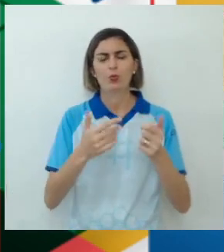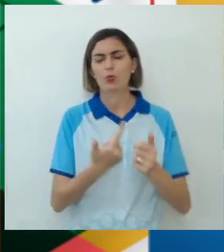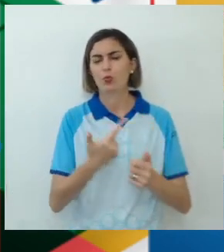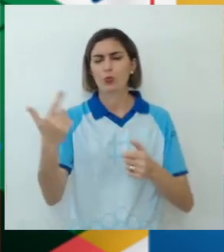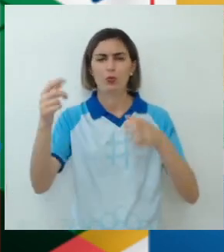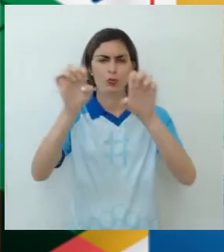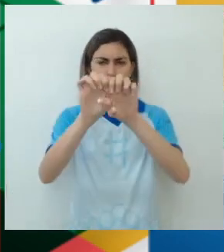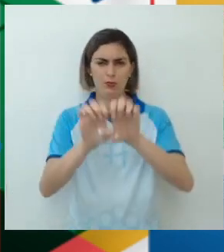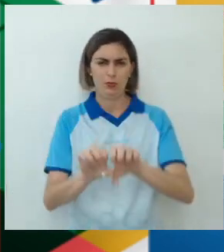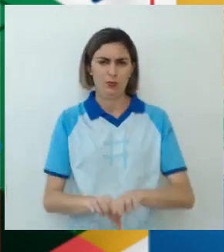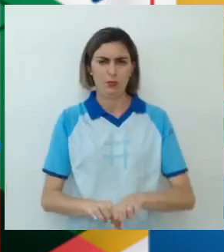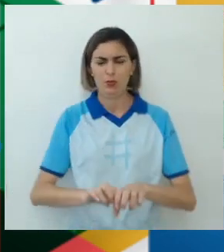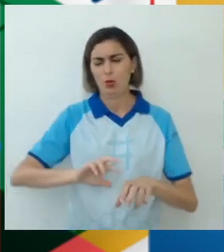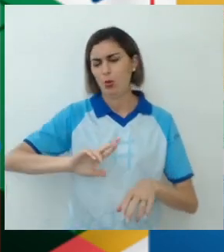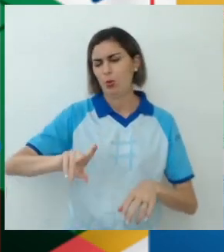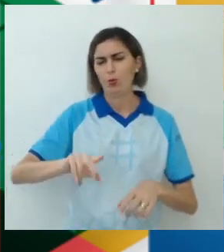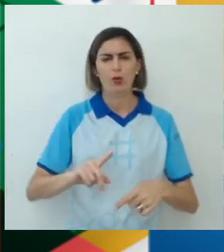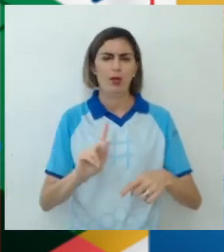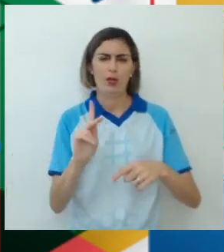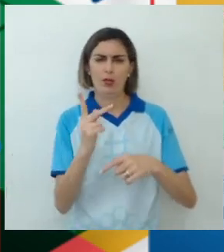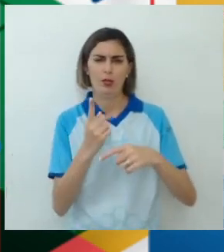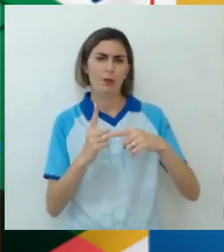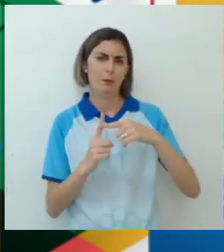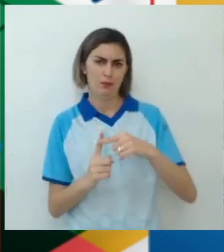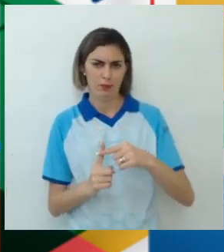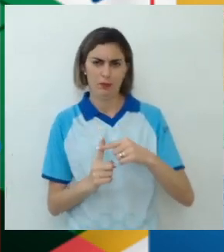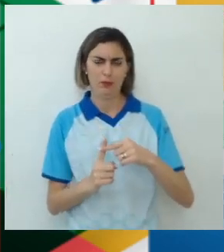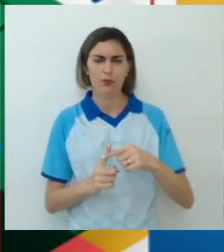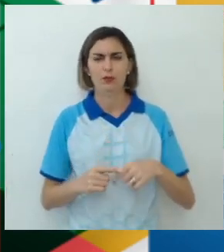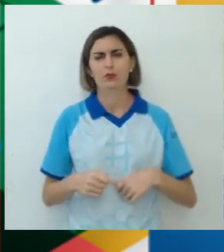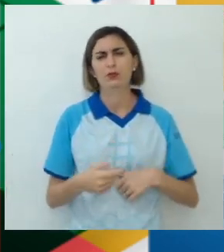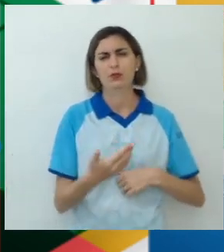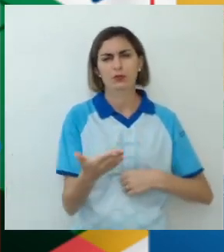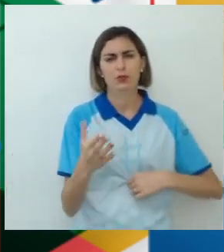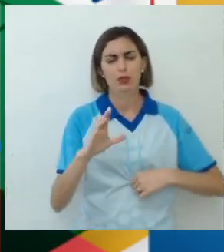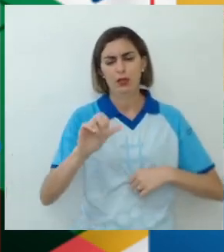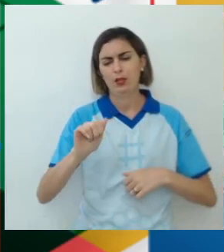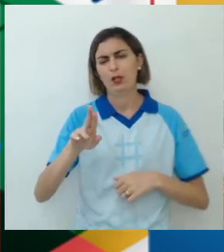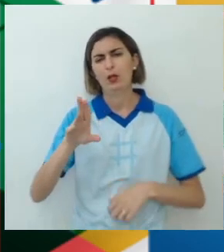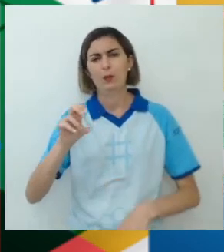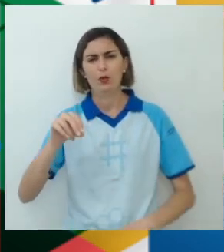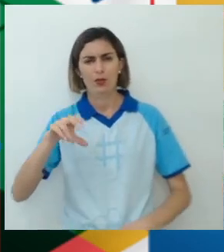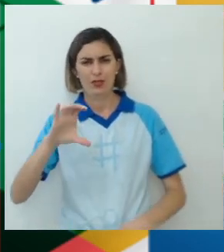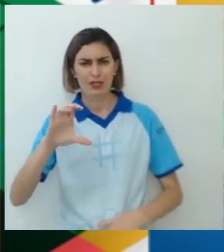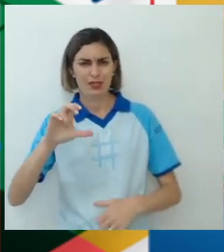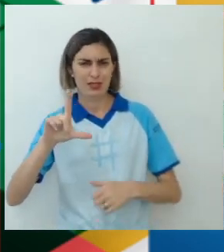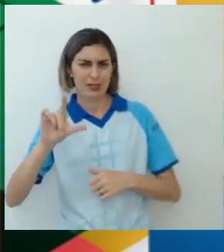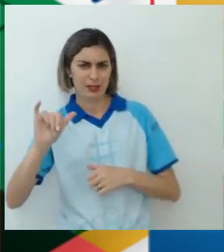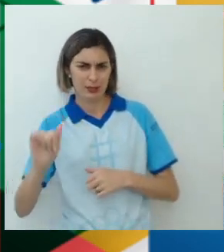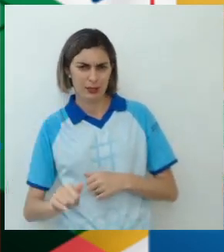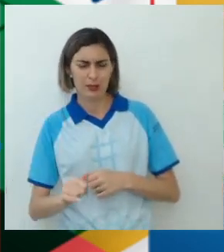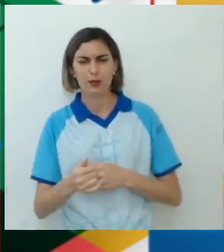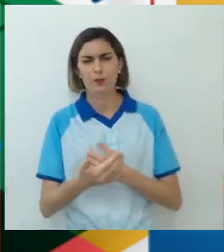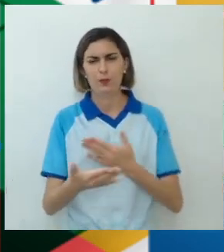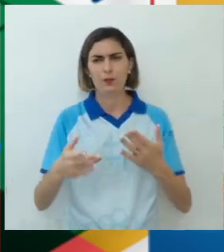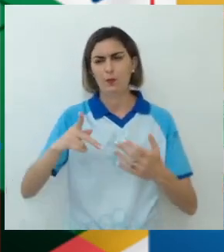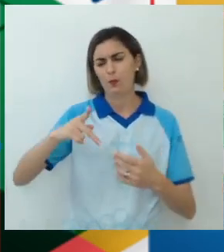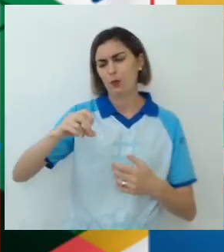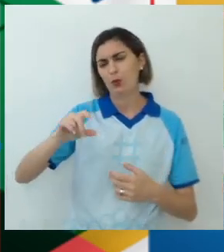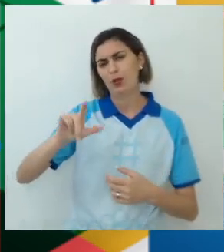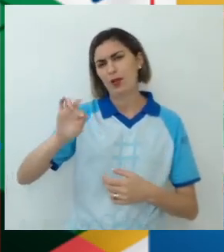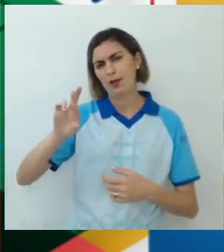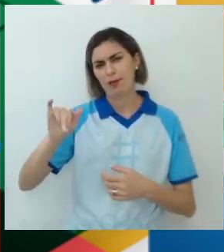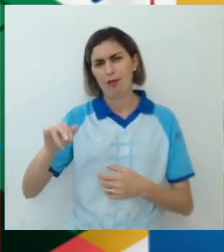estrutura que não seja H+. Aí seria uma base de Lewis. A carboxila, por outro lado, devido à